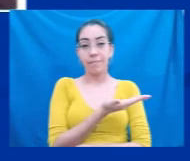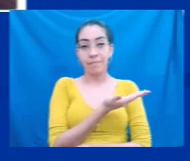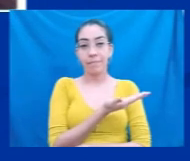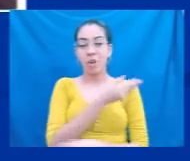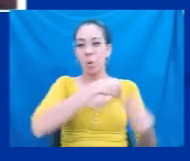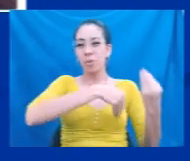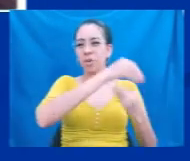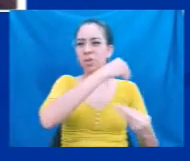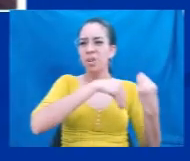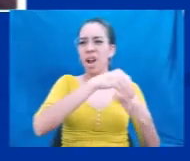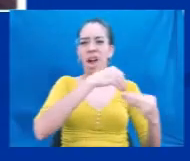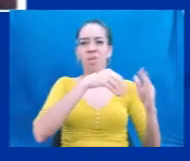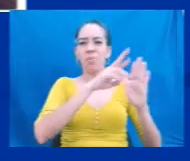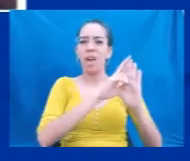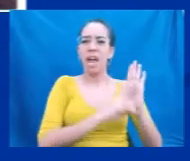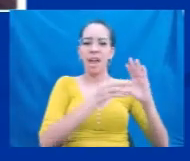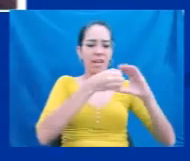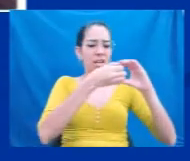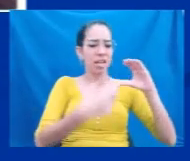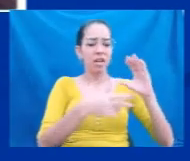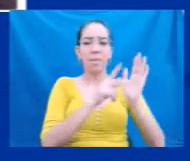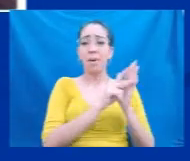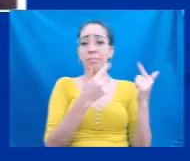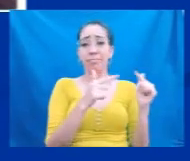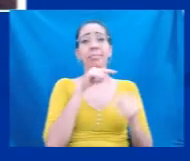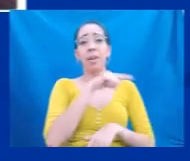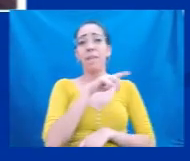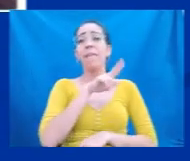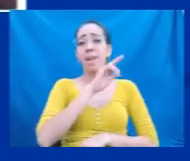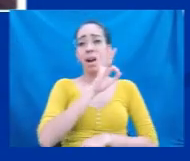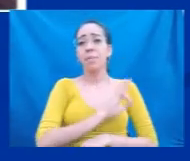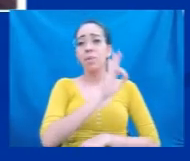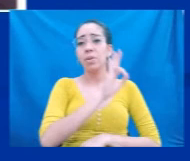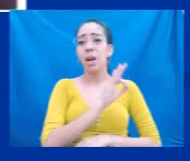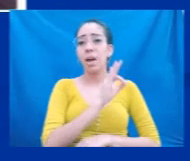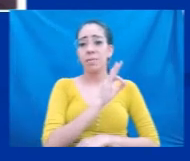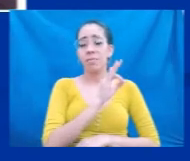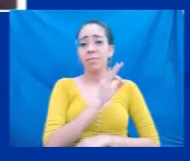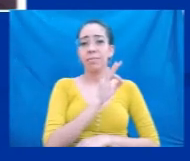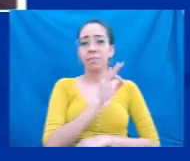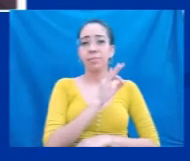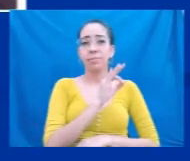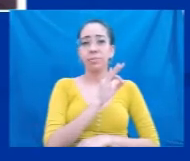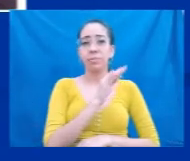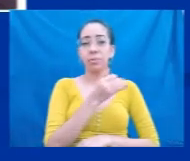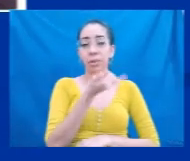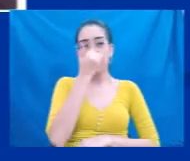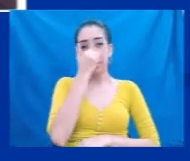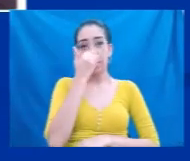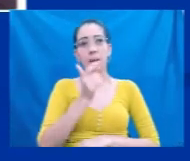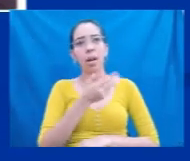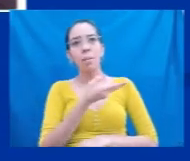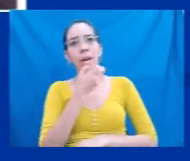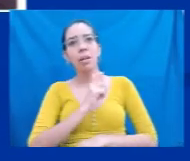nenhum critério adequado, é enorme. Então vejam, né, chama atenção aqui que vocês veem que tem até um produto químico armazenado no